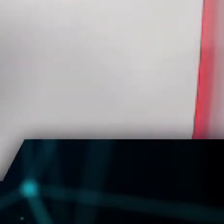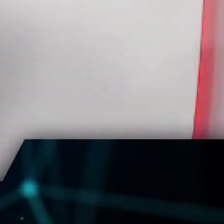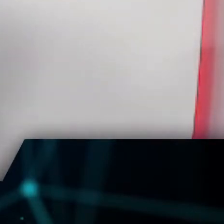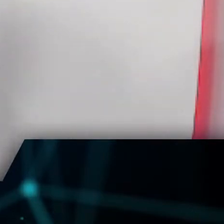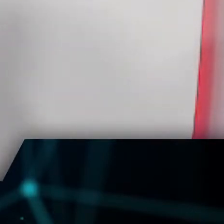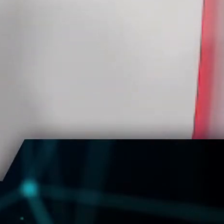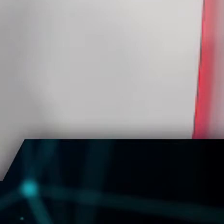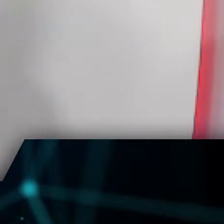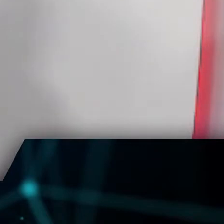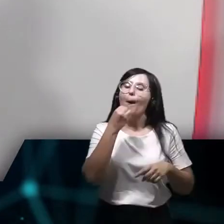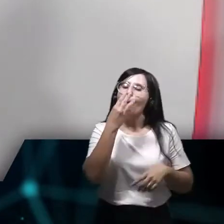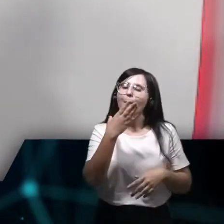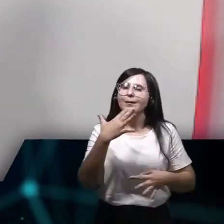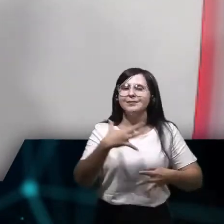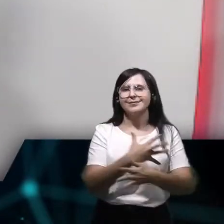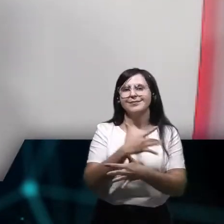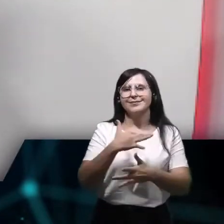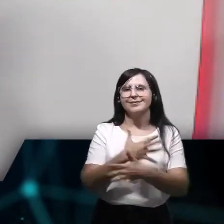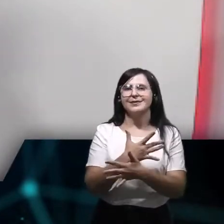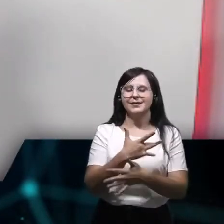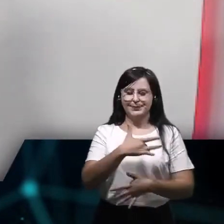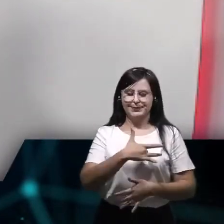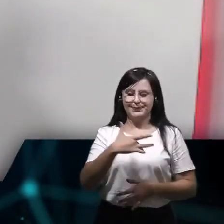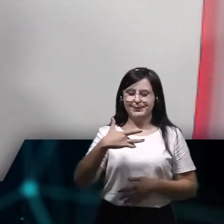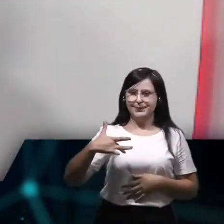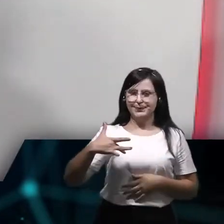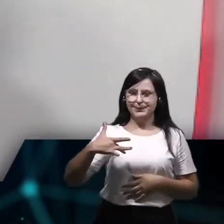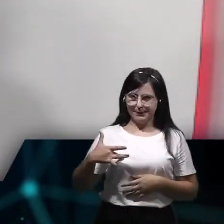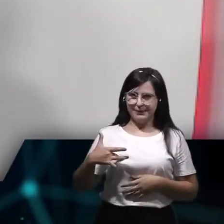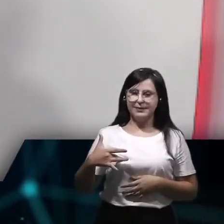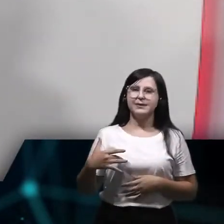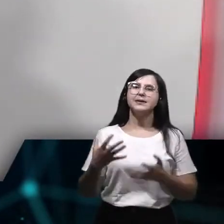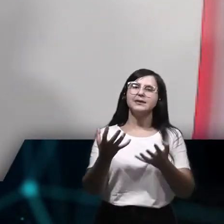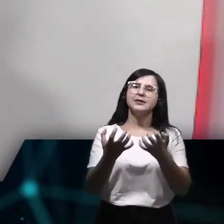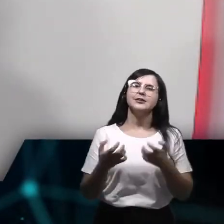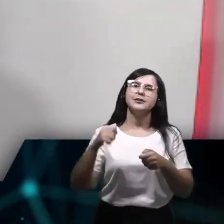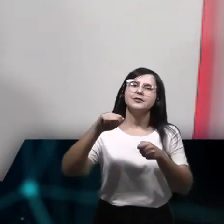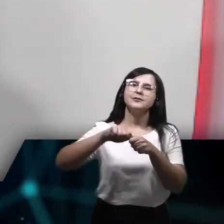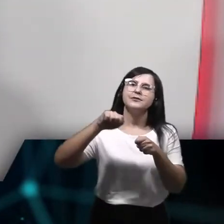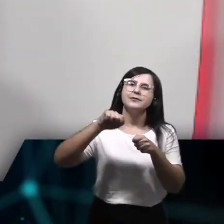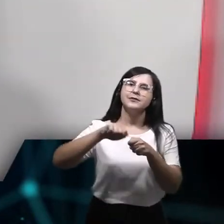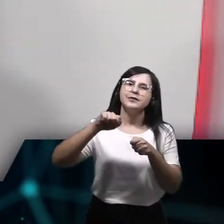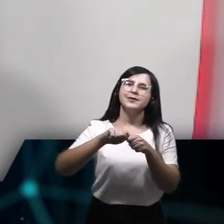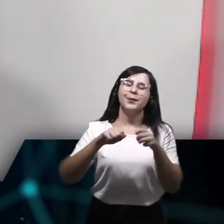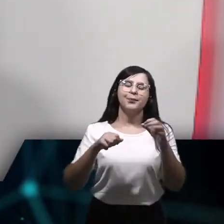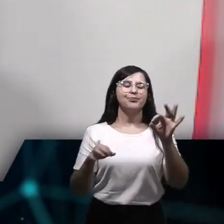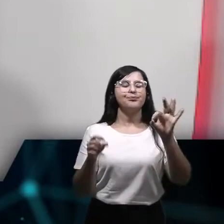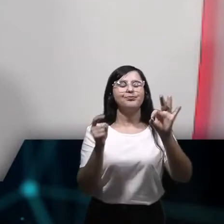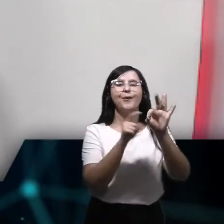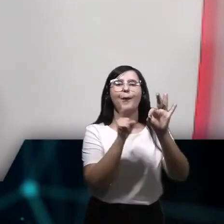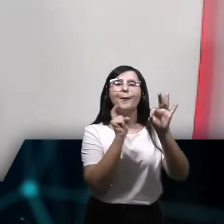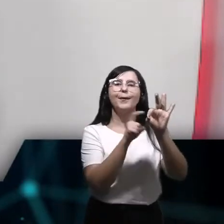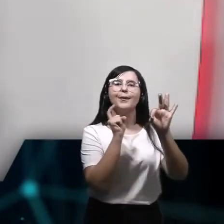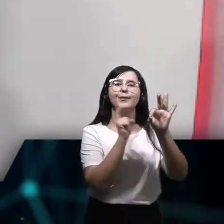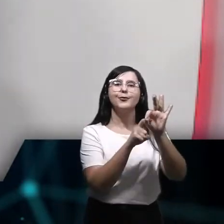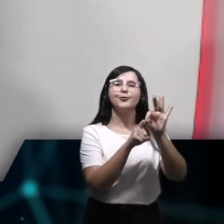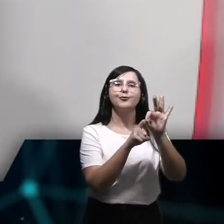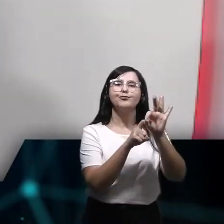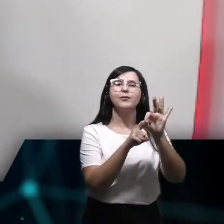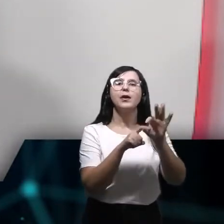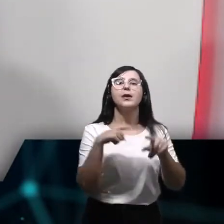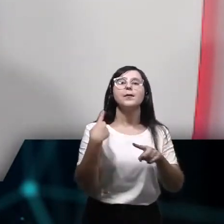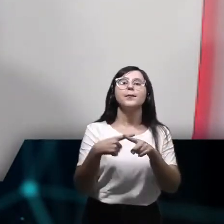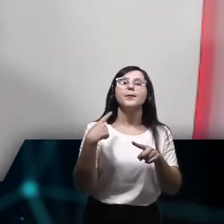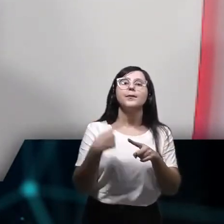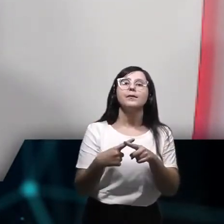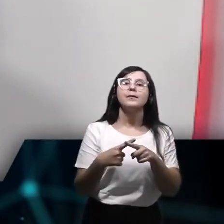Amadeus, certo? Na questão da saúde, né? A criação de um aplicativo para marcações de consulta nos postinhos de saúde,